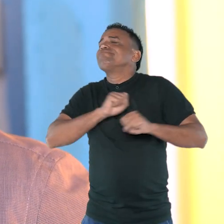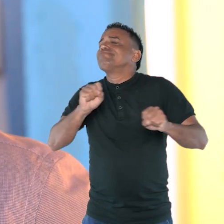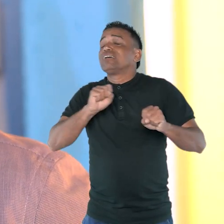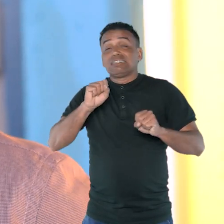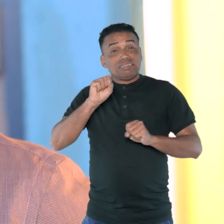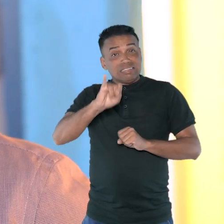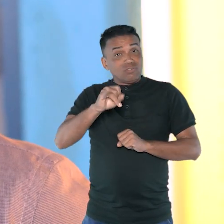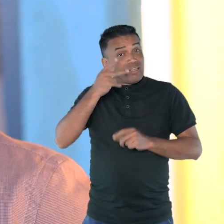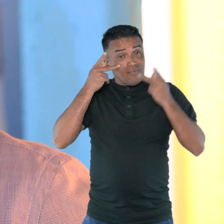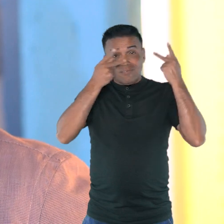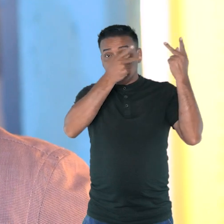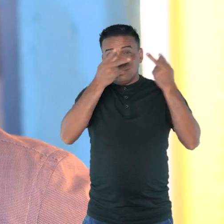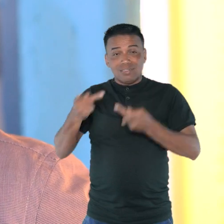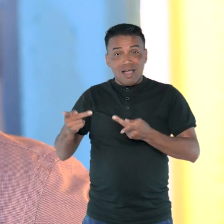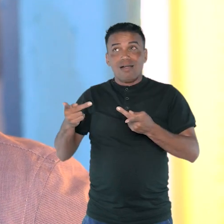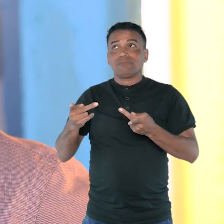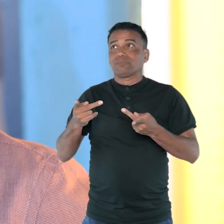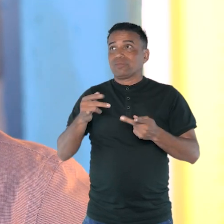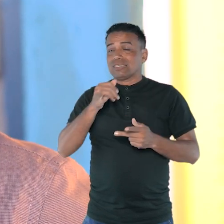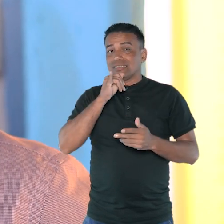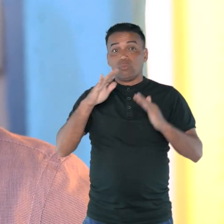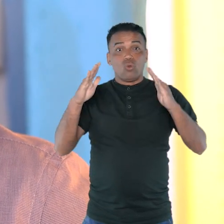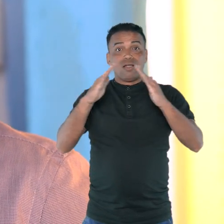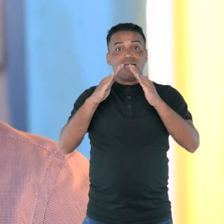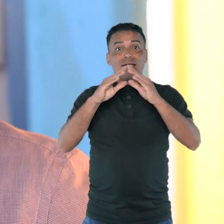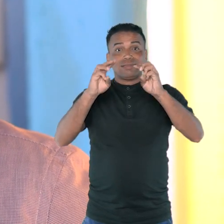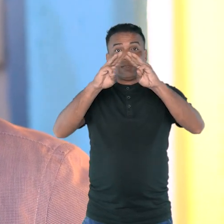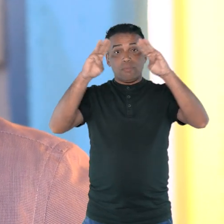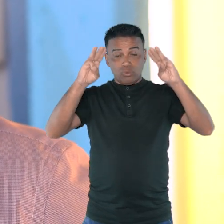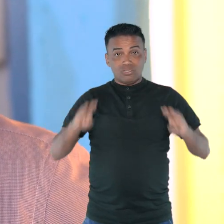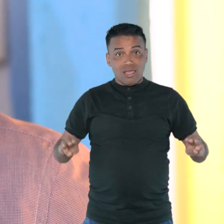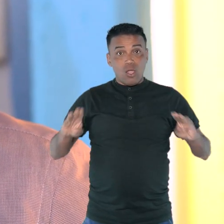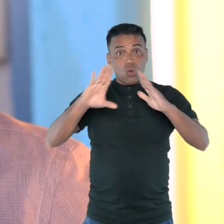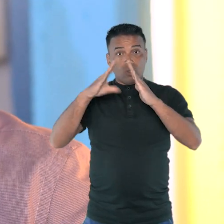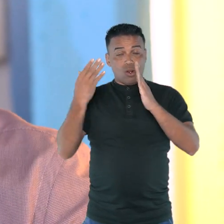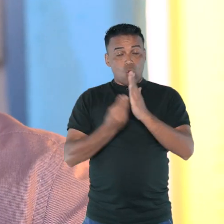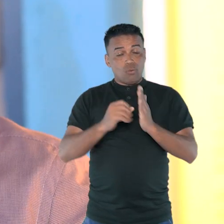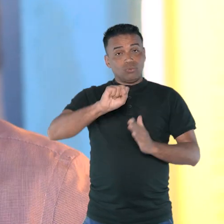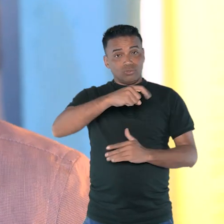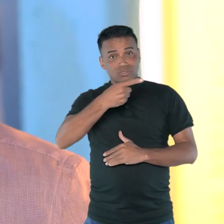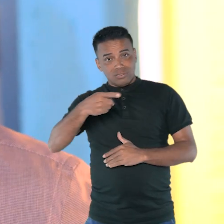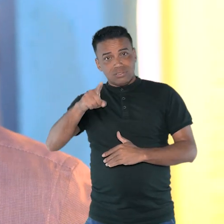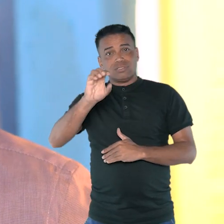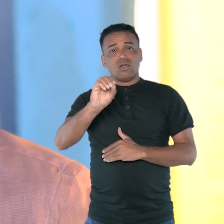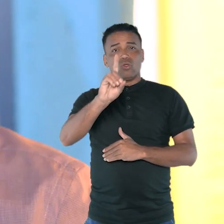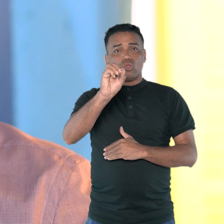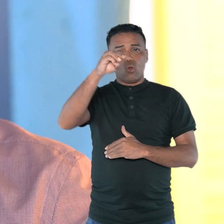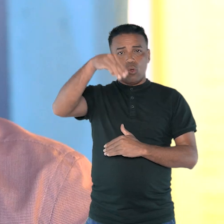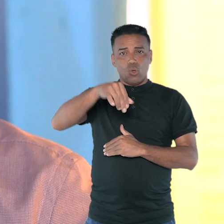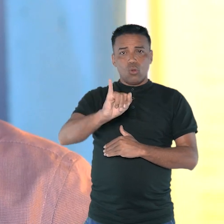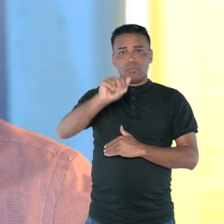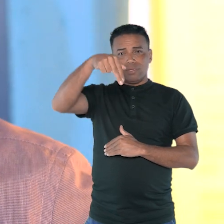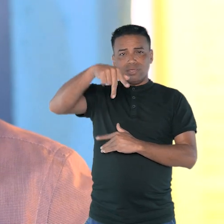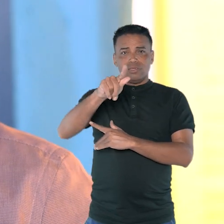for visitar, sobretudo, a Casa Museu no Quilombo de São Domingos. Você vai ser recebida no quintal, e aí